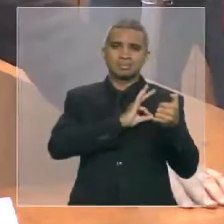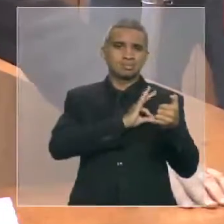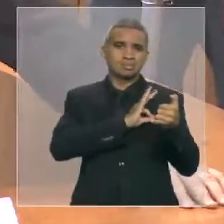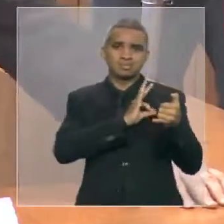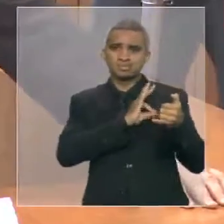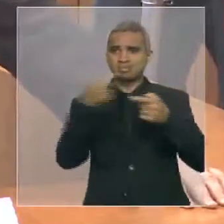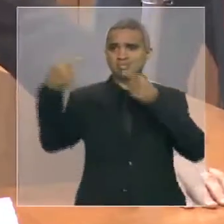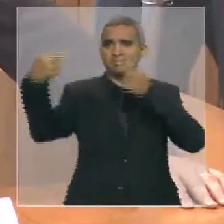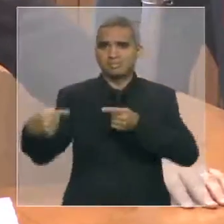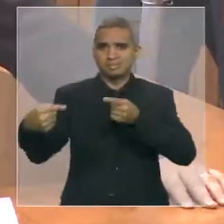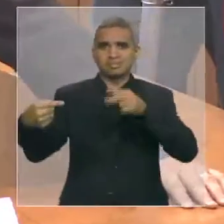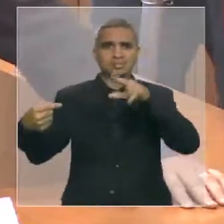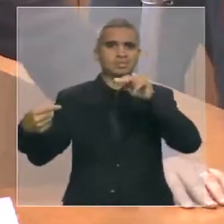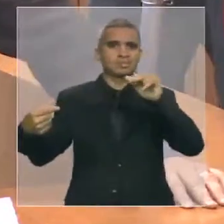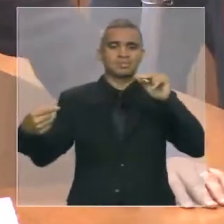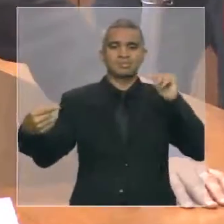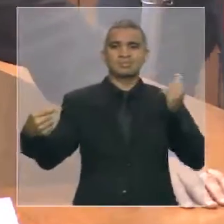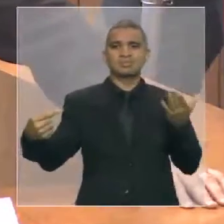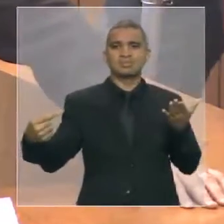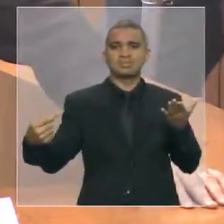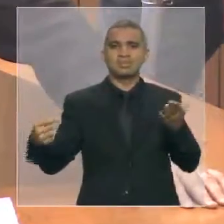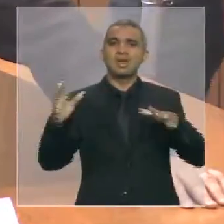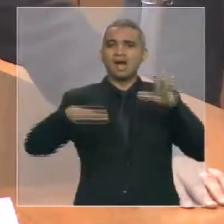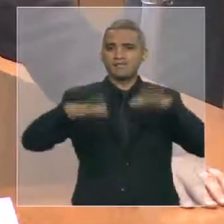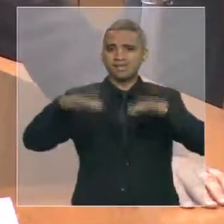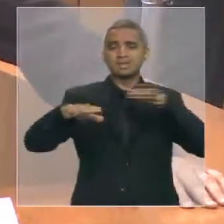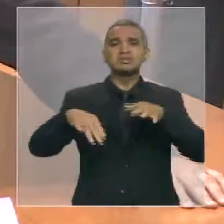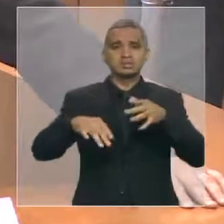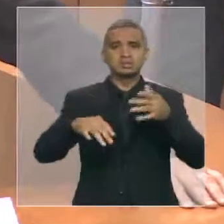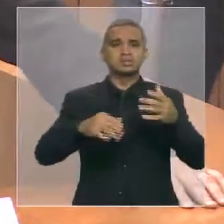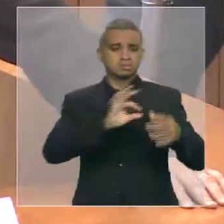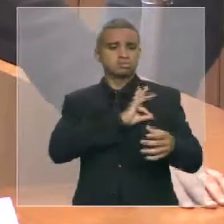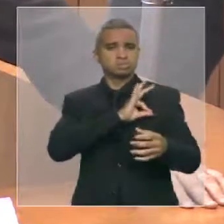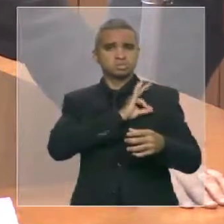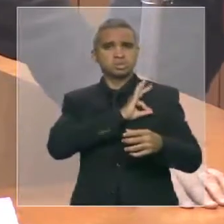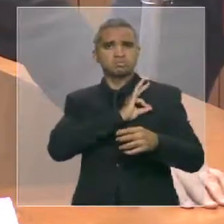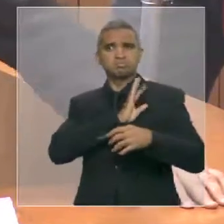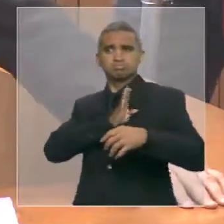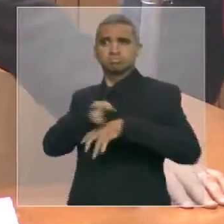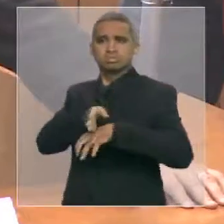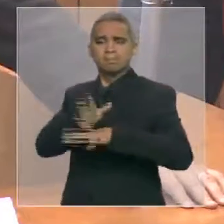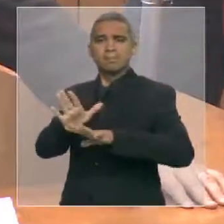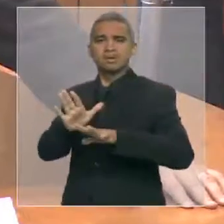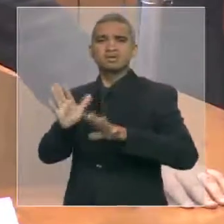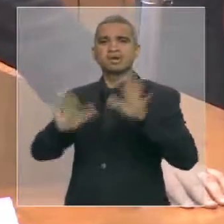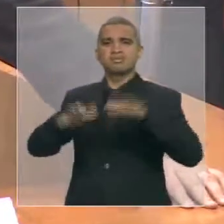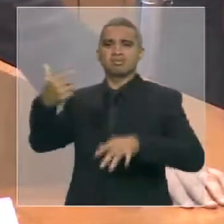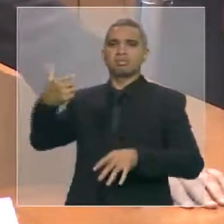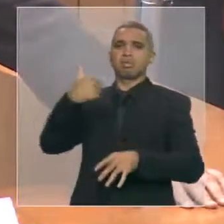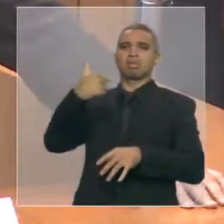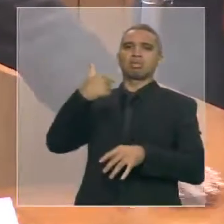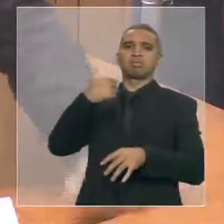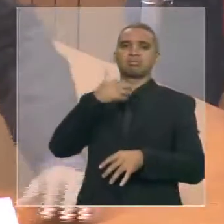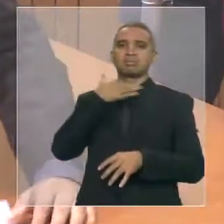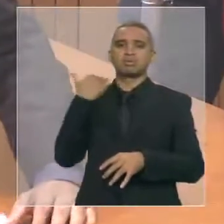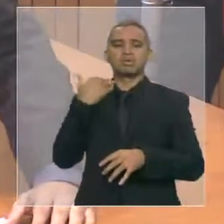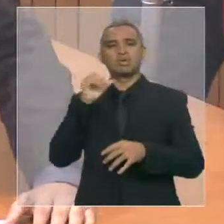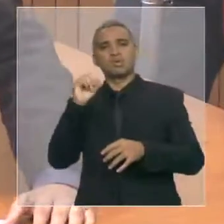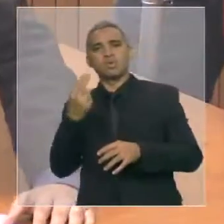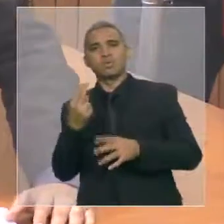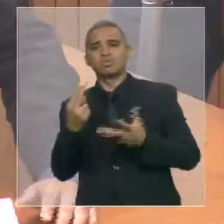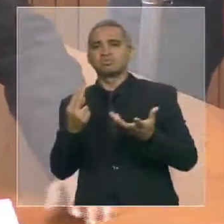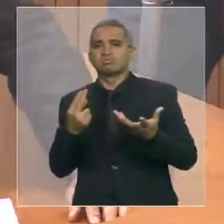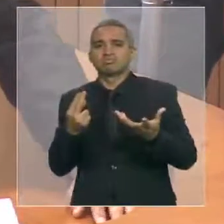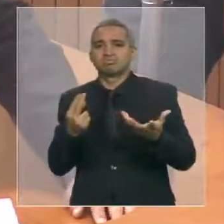em risco, e ele o faz para garantir essa segurança das pessoas, mas nem sempre consegue fazer, infelizmente. E